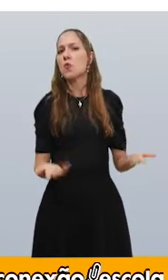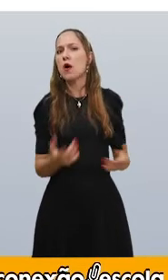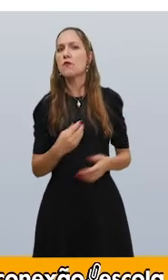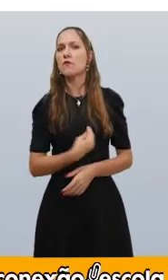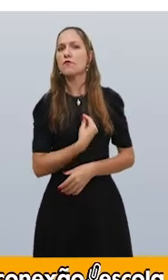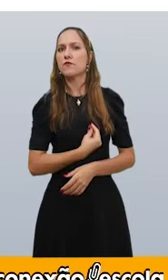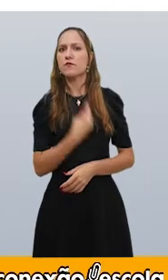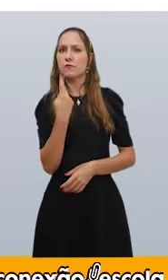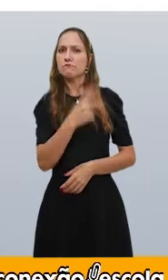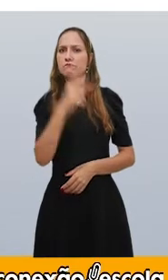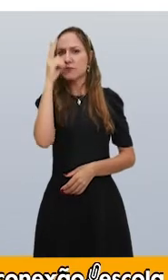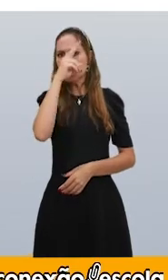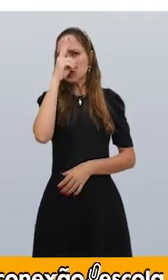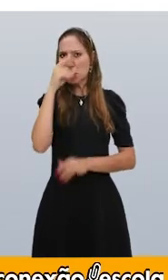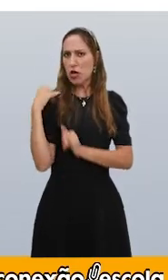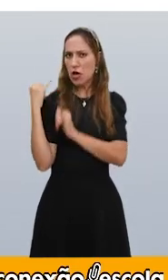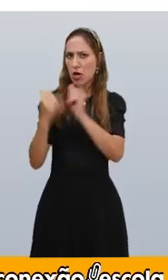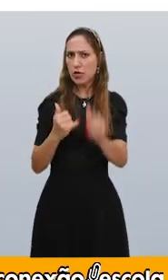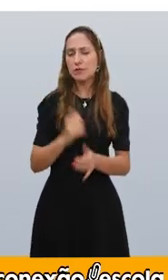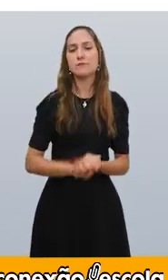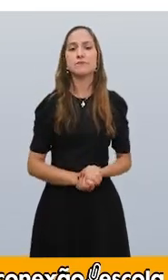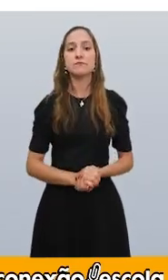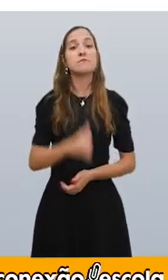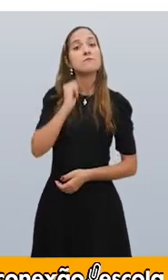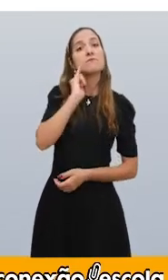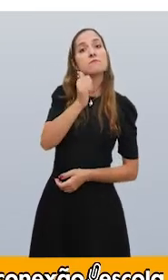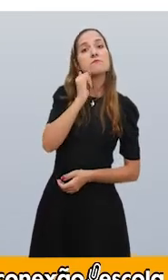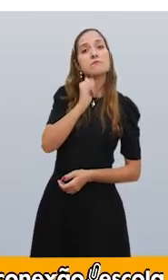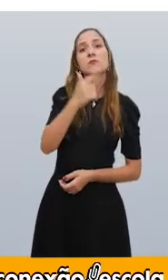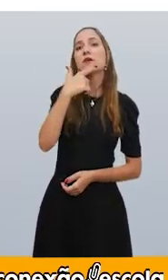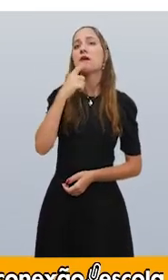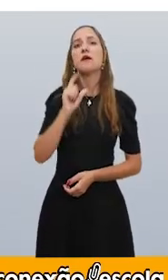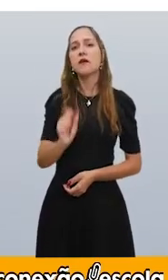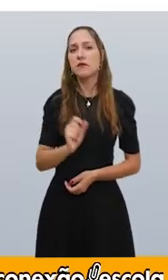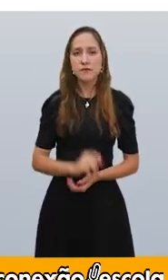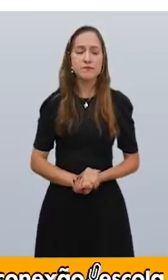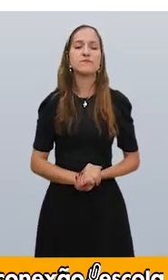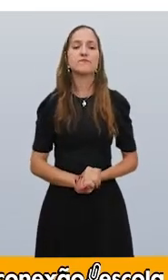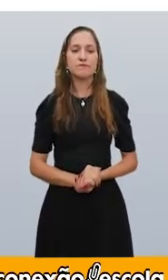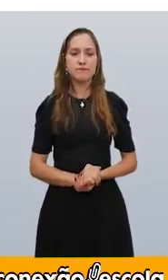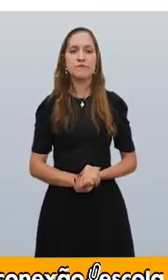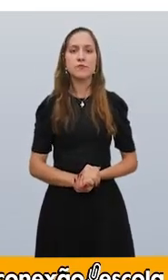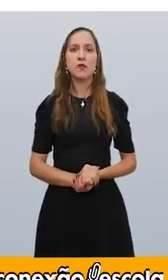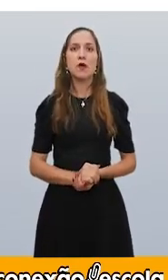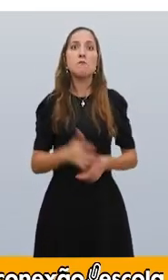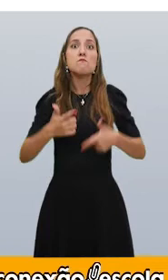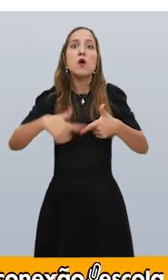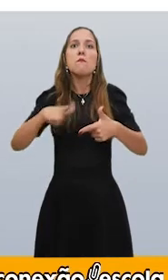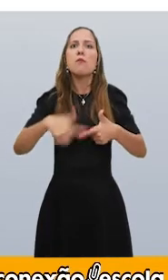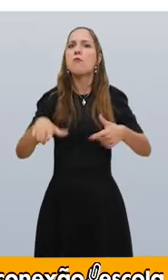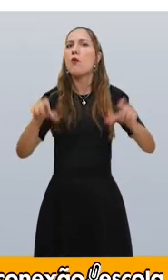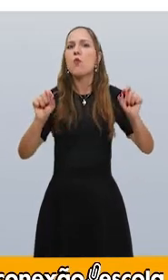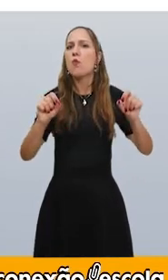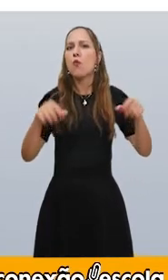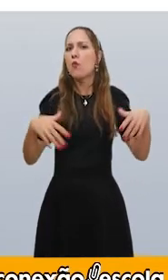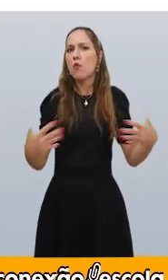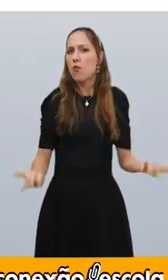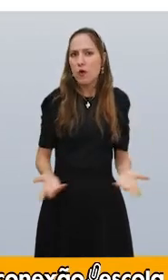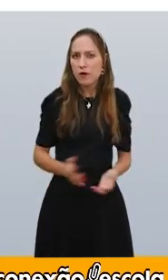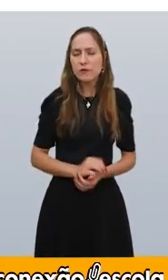os personagens que aparecem nessa história? Quem é o narrador? Qual é